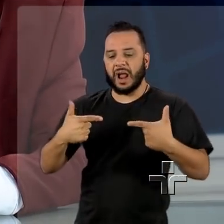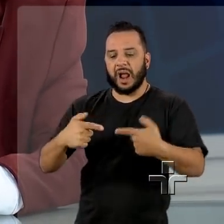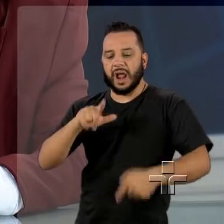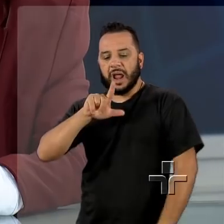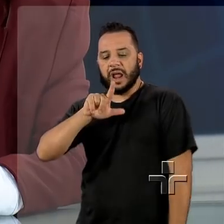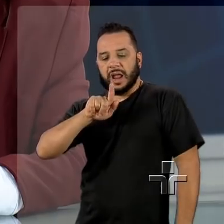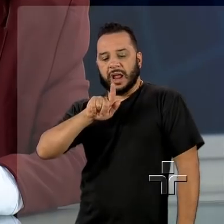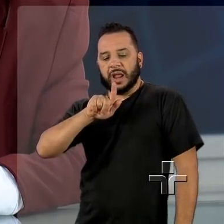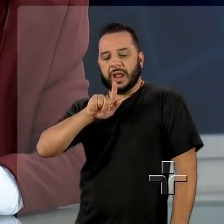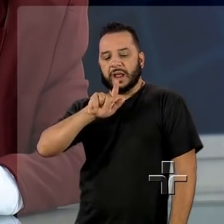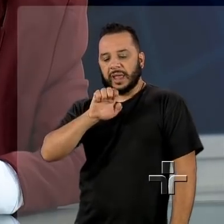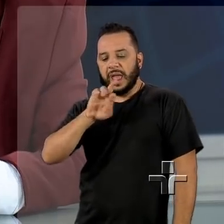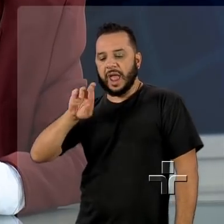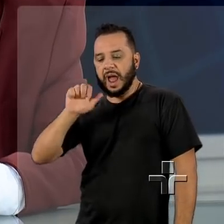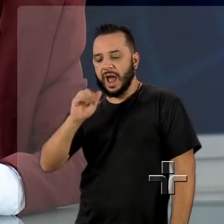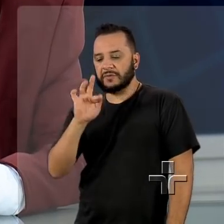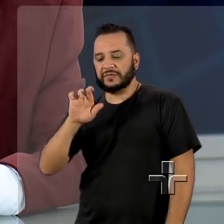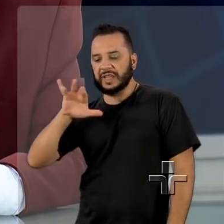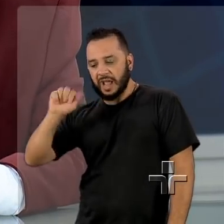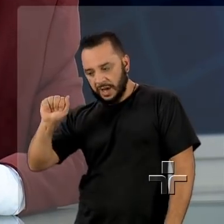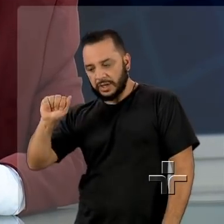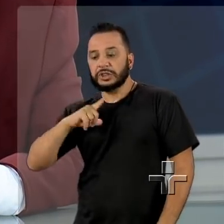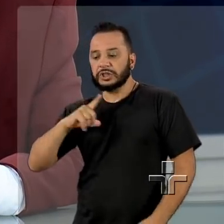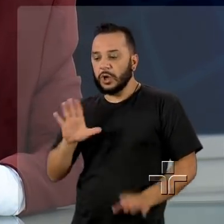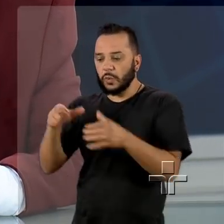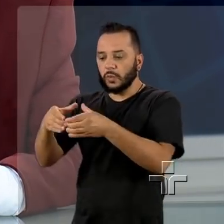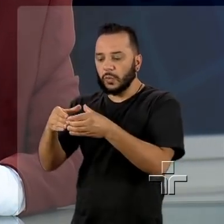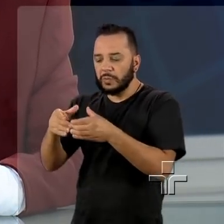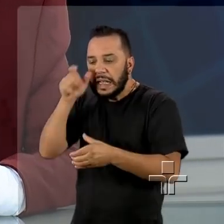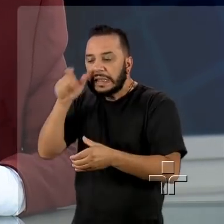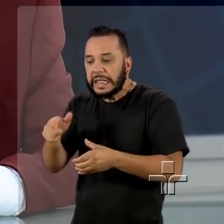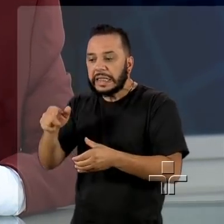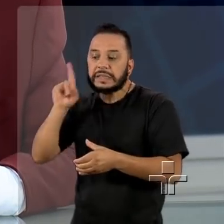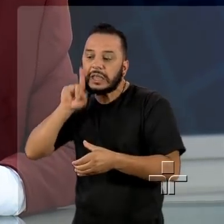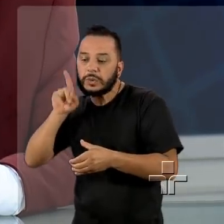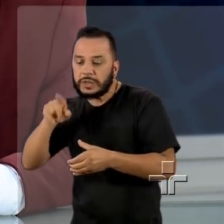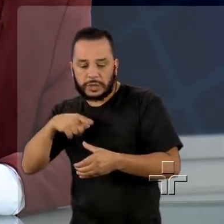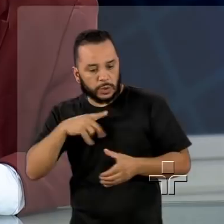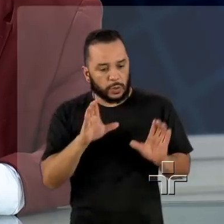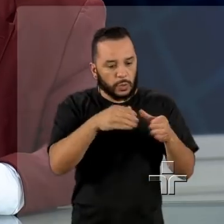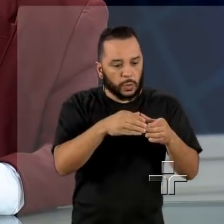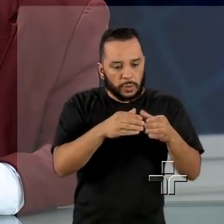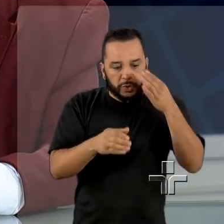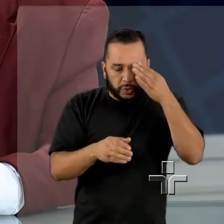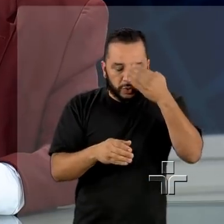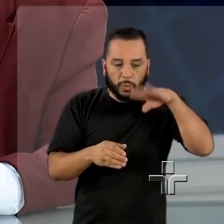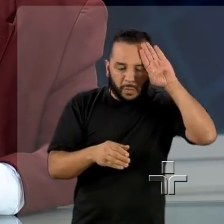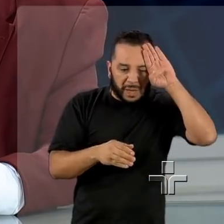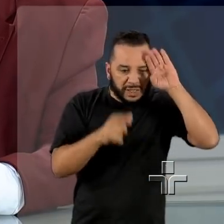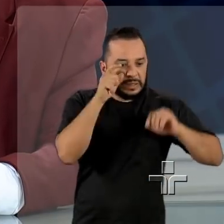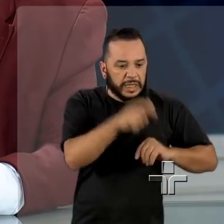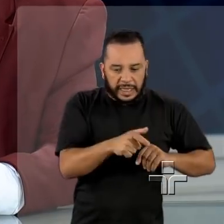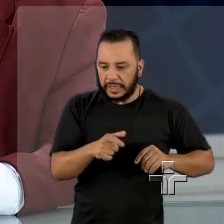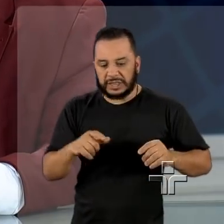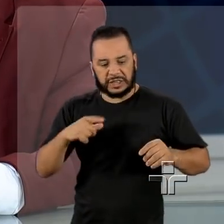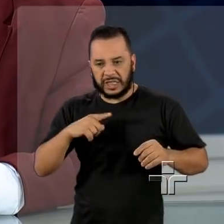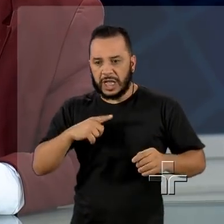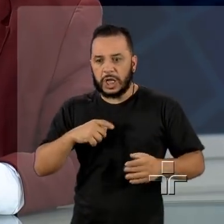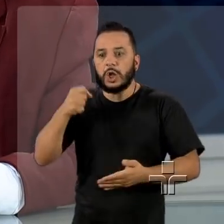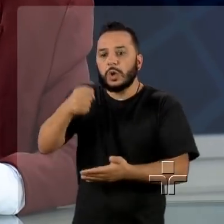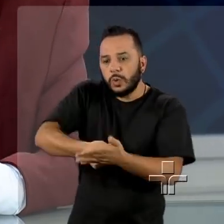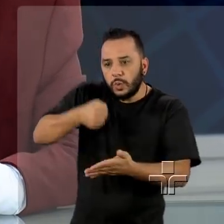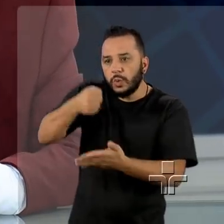parece natural que você tenha, primeiro, uma conversa com os pré-candidatos, que fique claro a necessidade